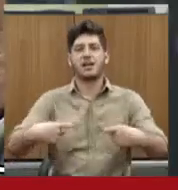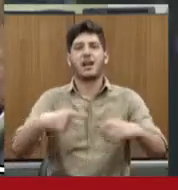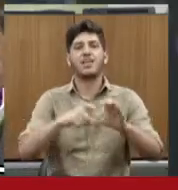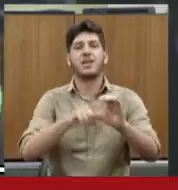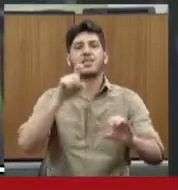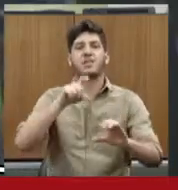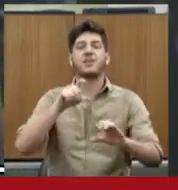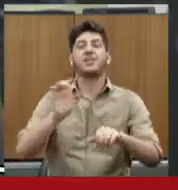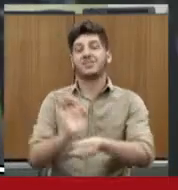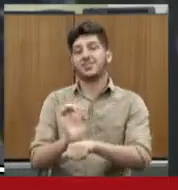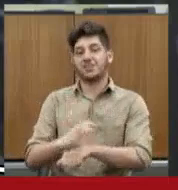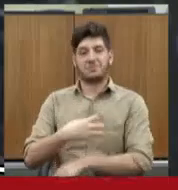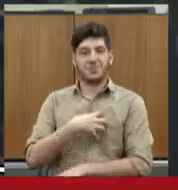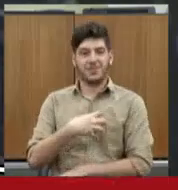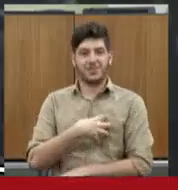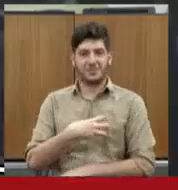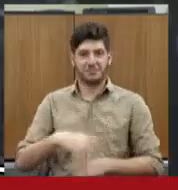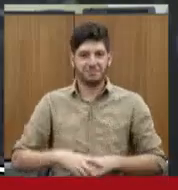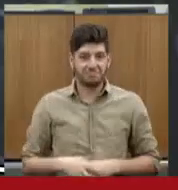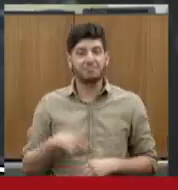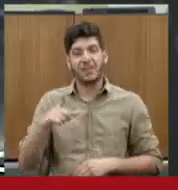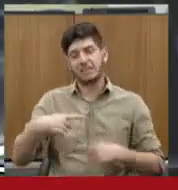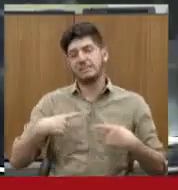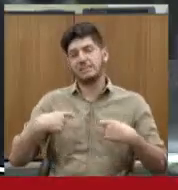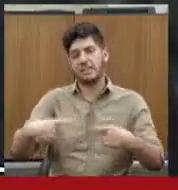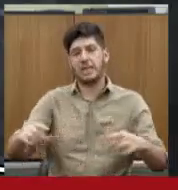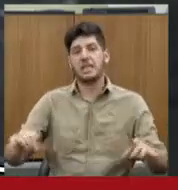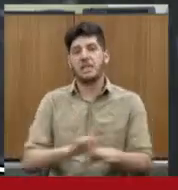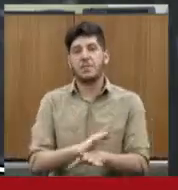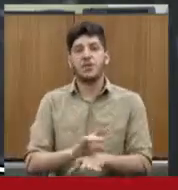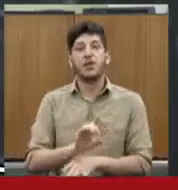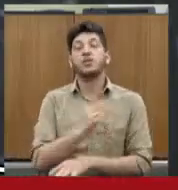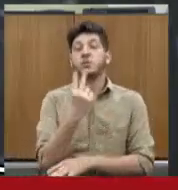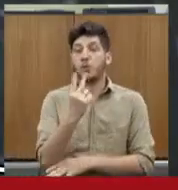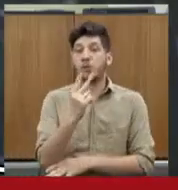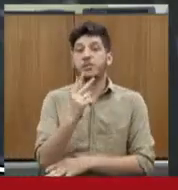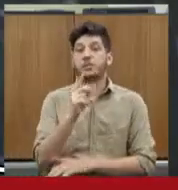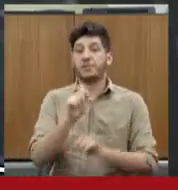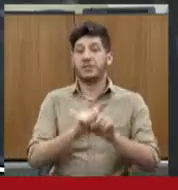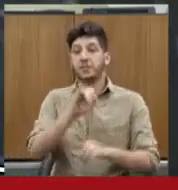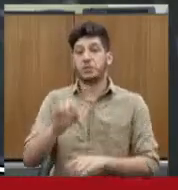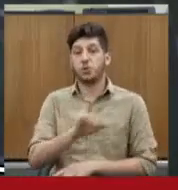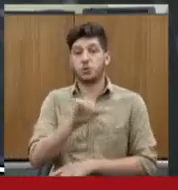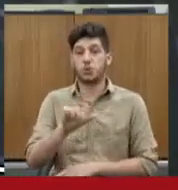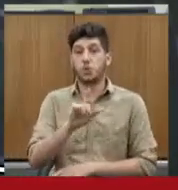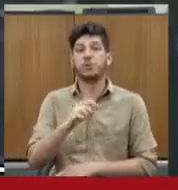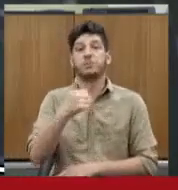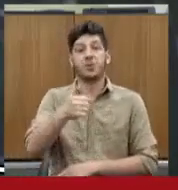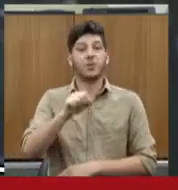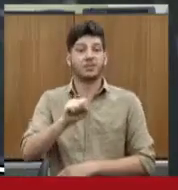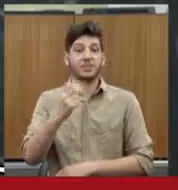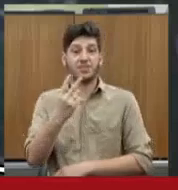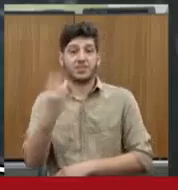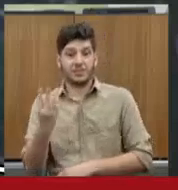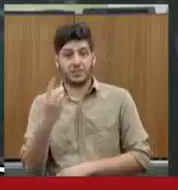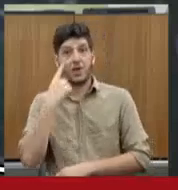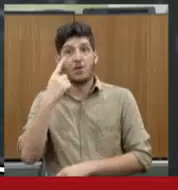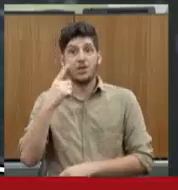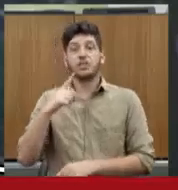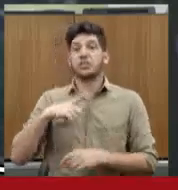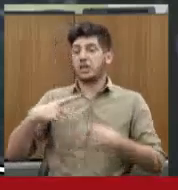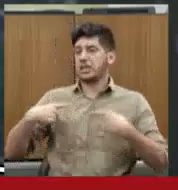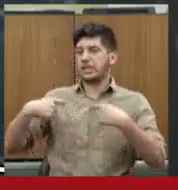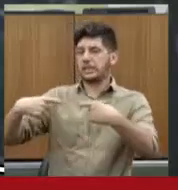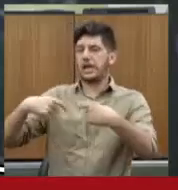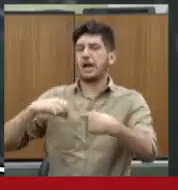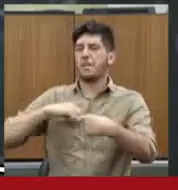Bahia, que só foi terminar em 2 de julho de 1823. Ou seja, nós estávamos em guerra com os portugueses,